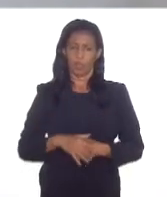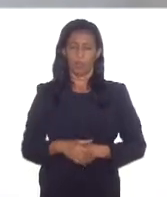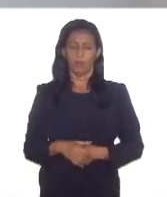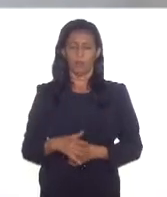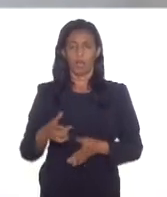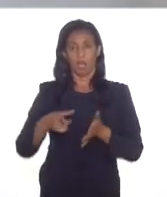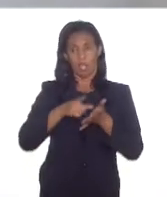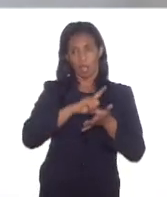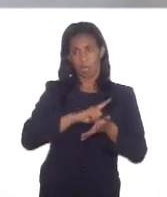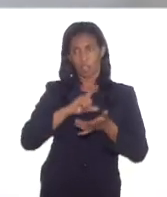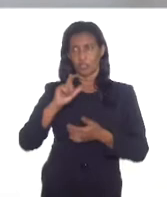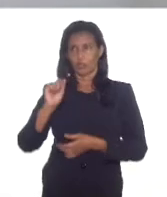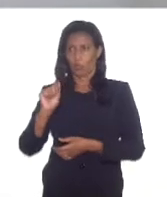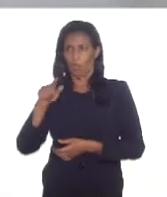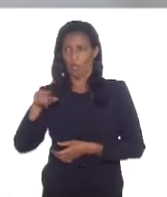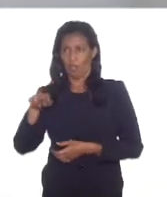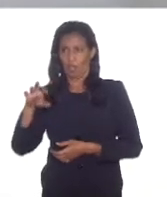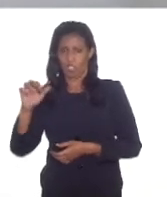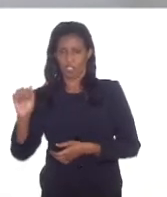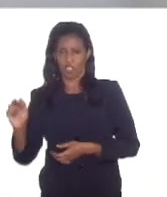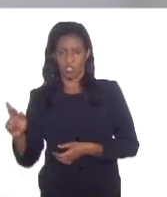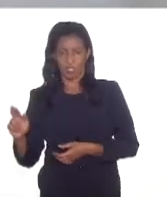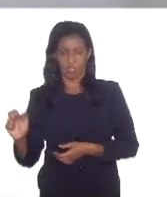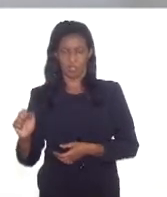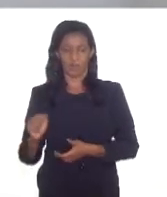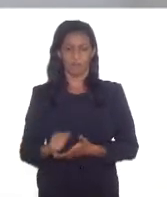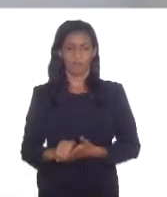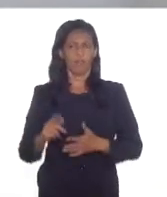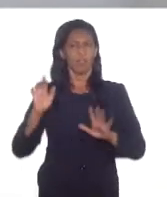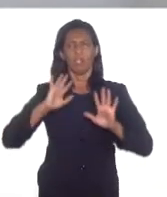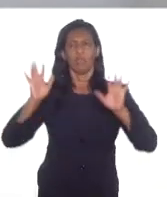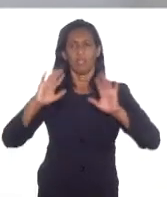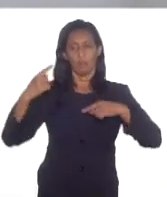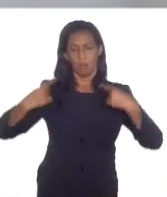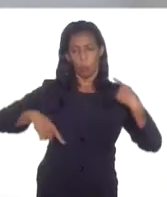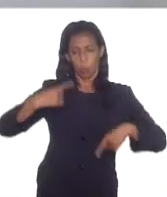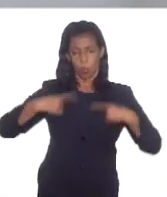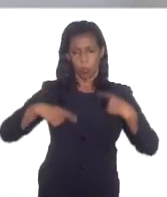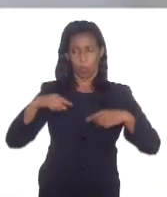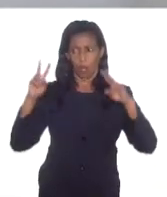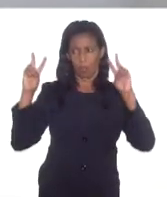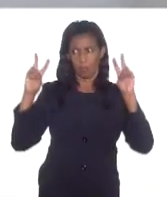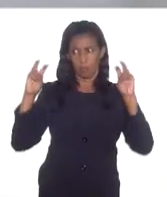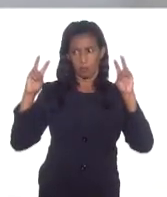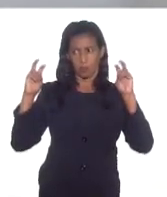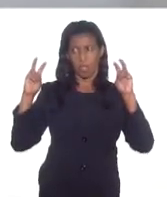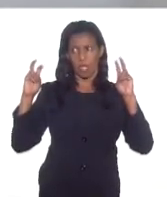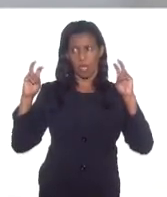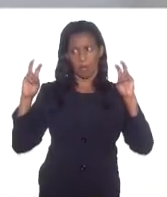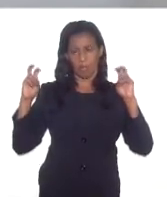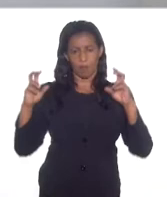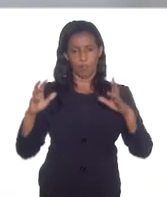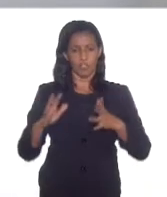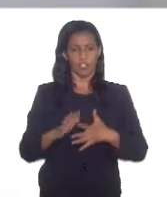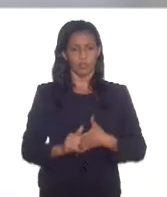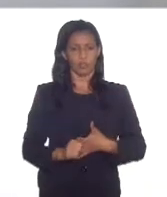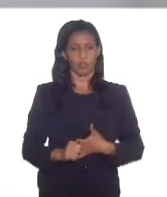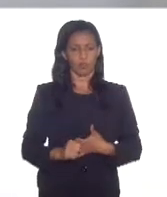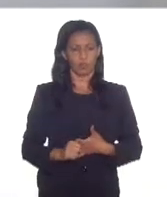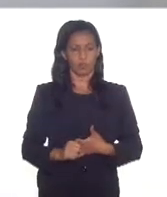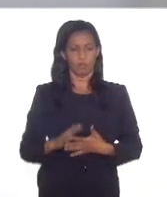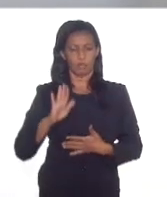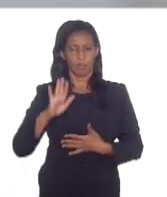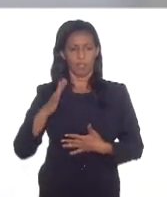para o Alexandre, ouvir, não para a gente debater o assunto que ele já debateu, foi feita uma audiência, mas